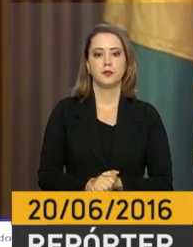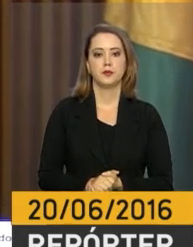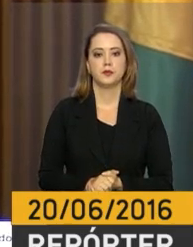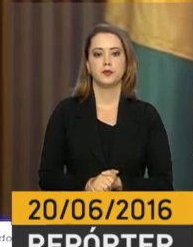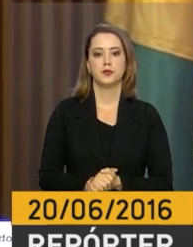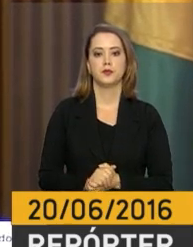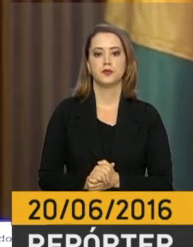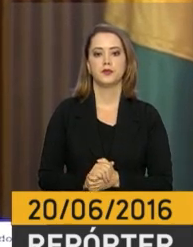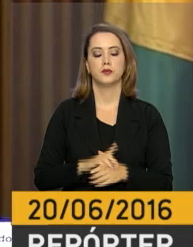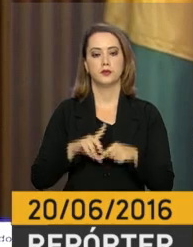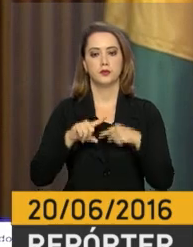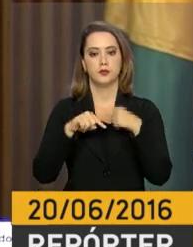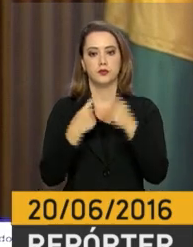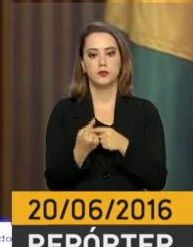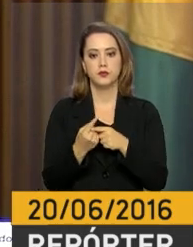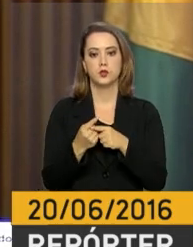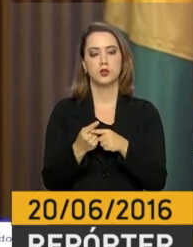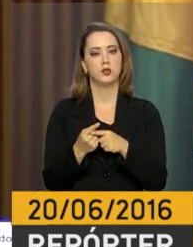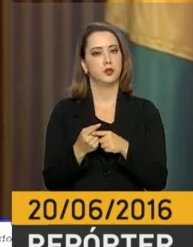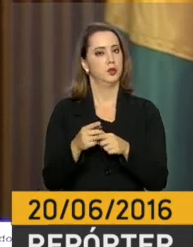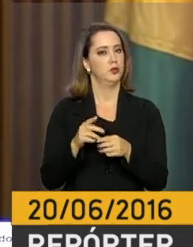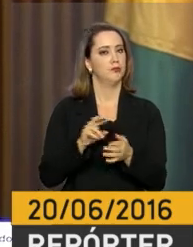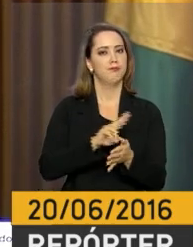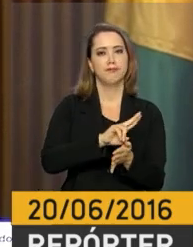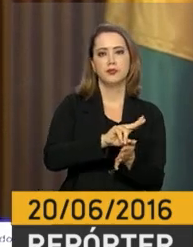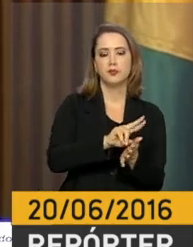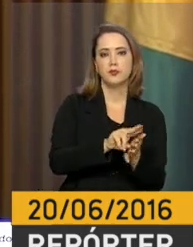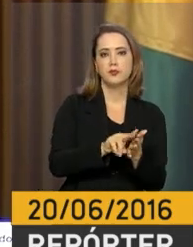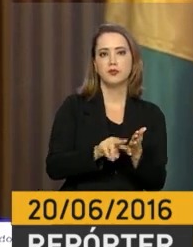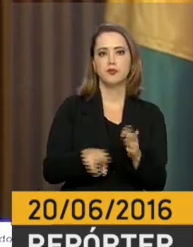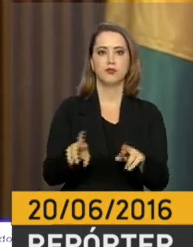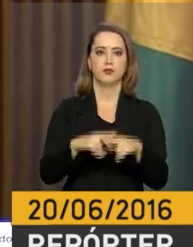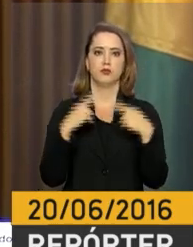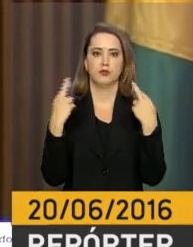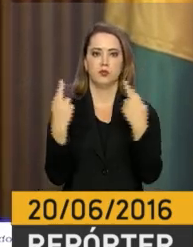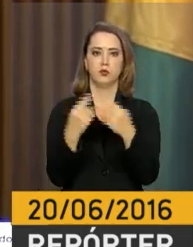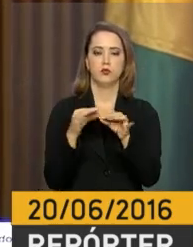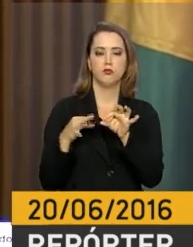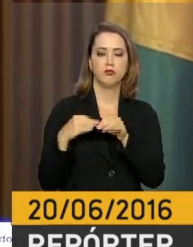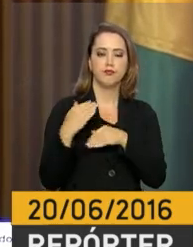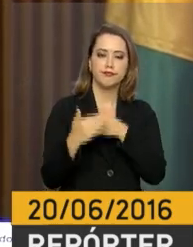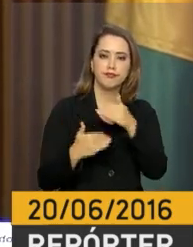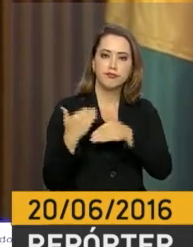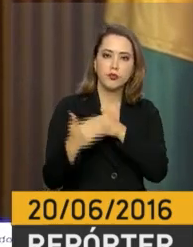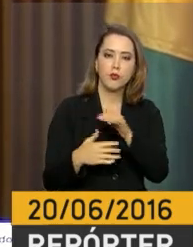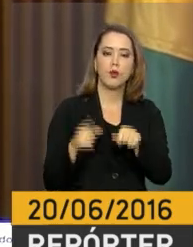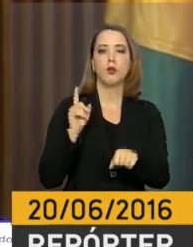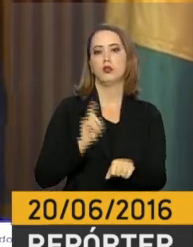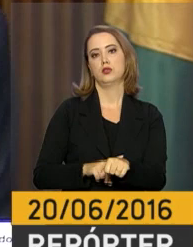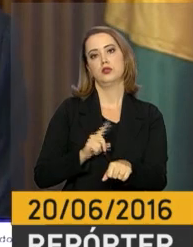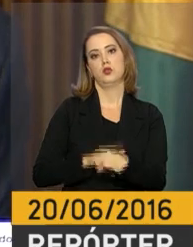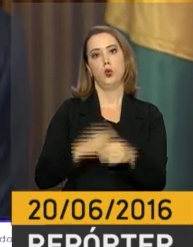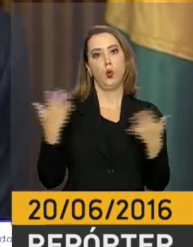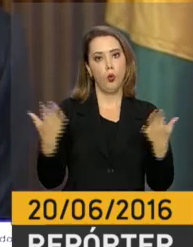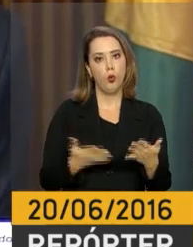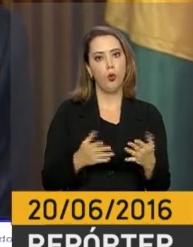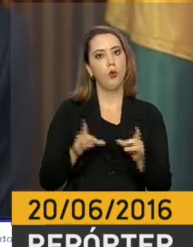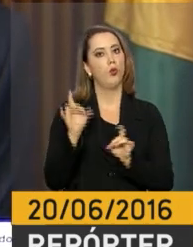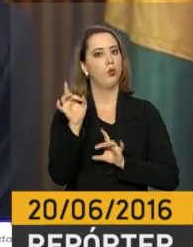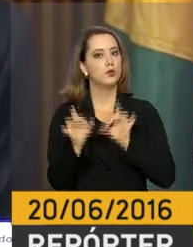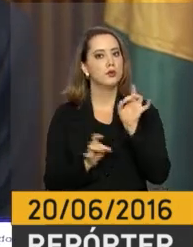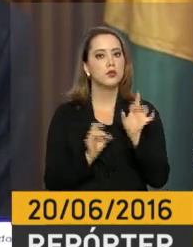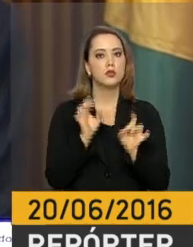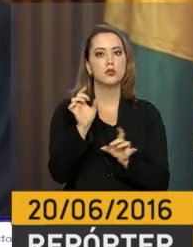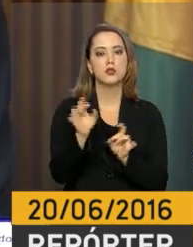ficar Depois de várias Depois de várias reuniões ao longo do tempo especialmente Hoje os